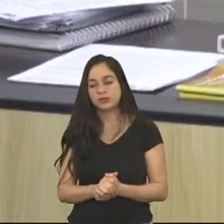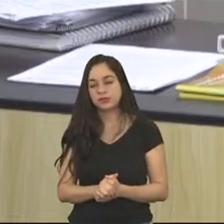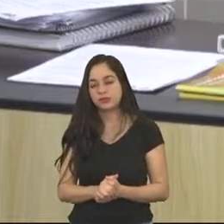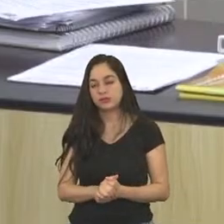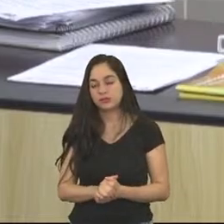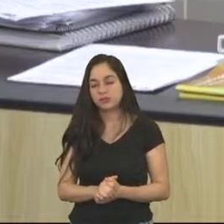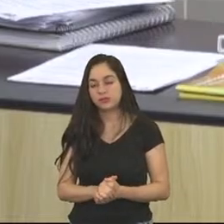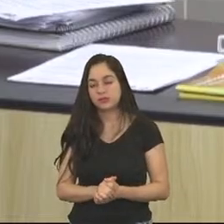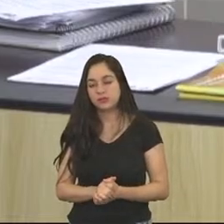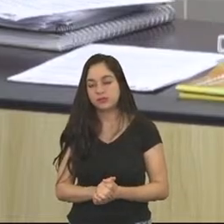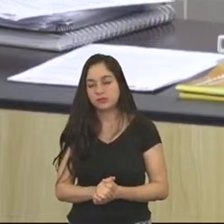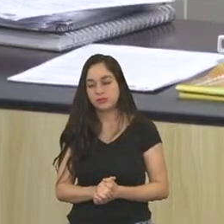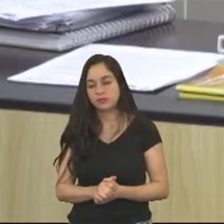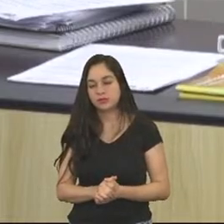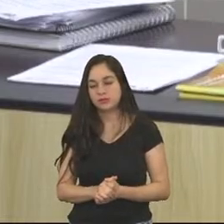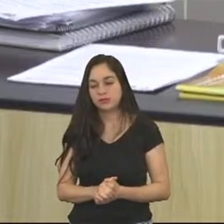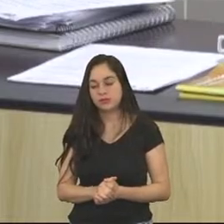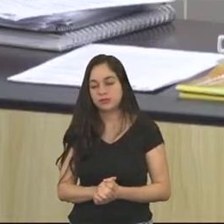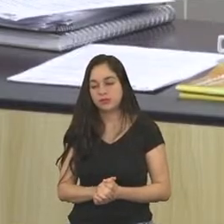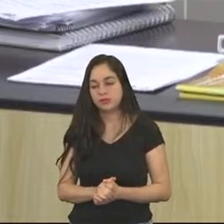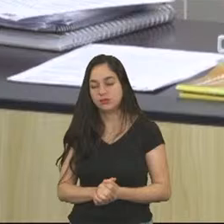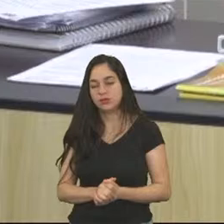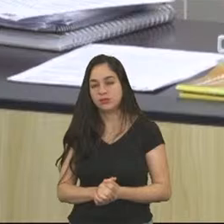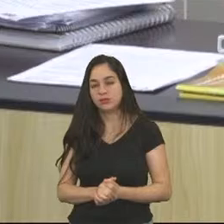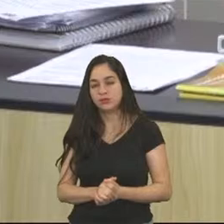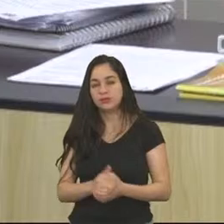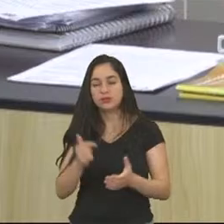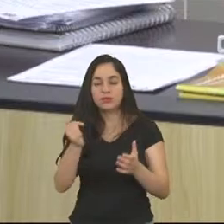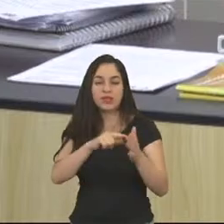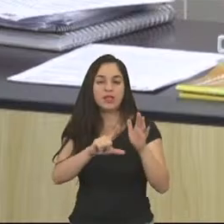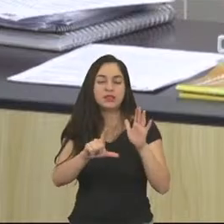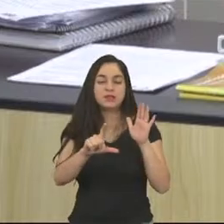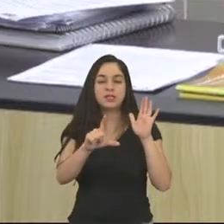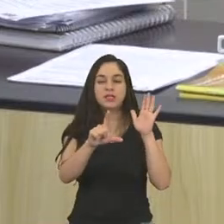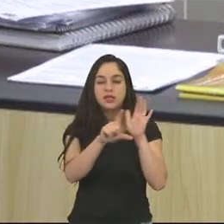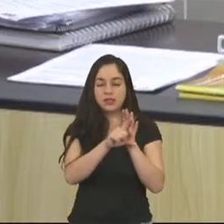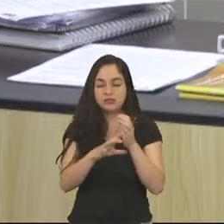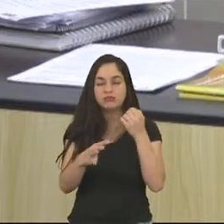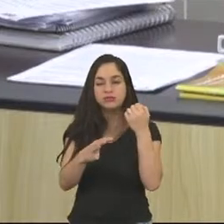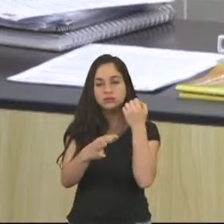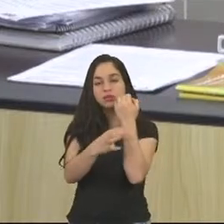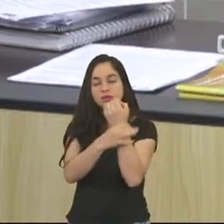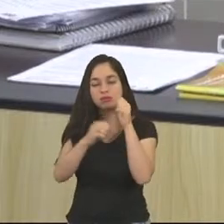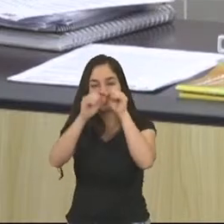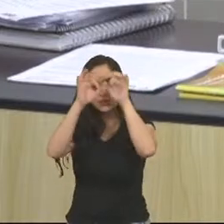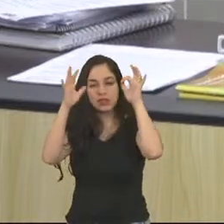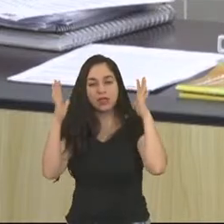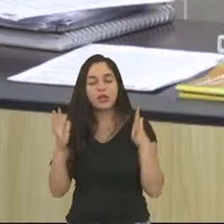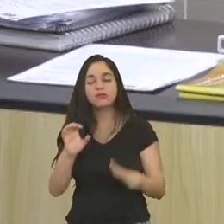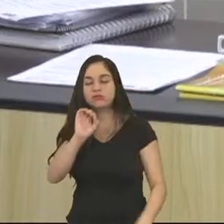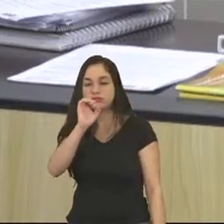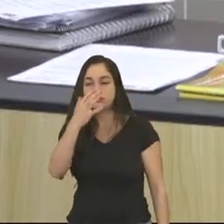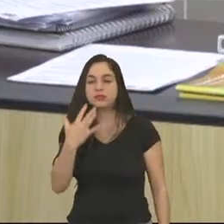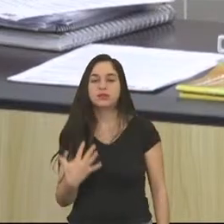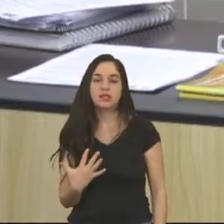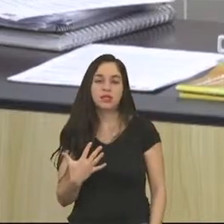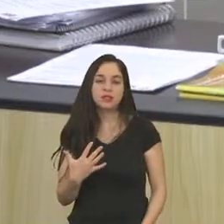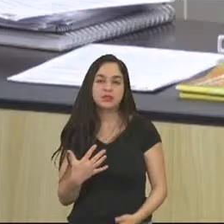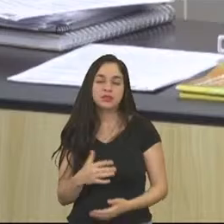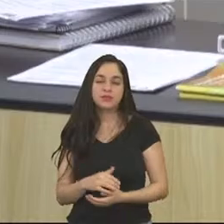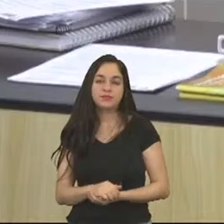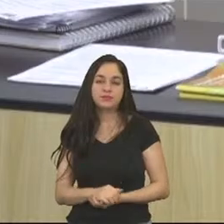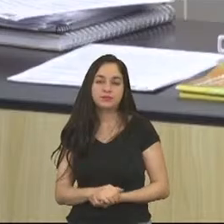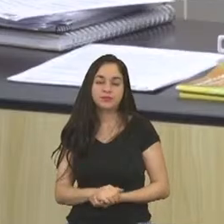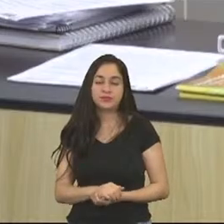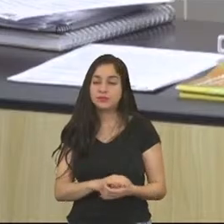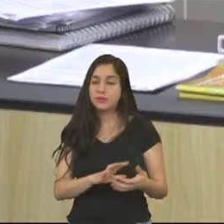definição de espaços esportivos, esta lei assegura clareza e efetividade, garantindo que a sua